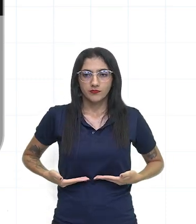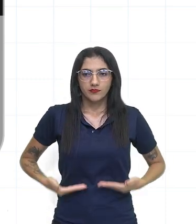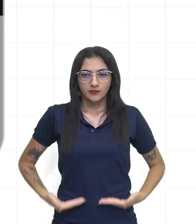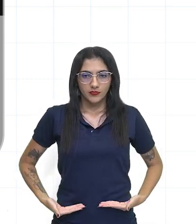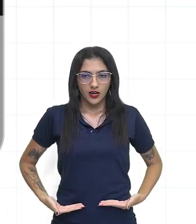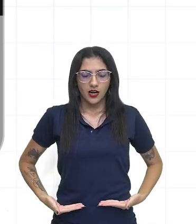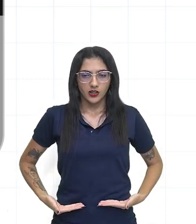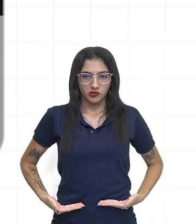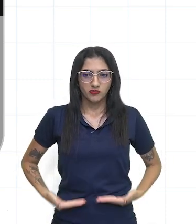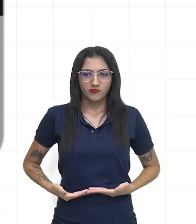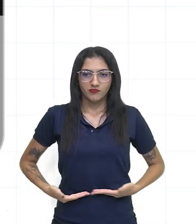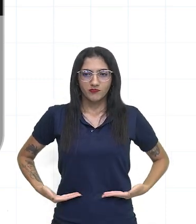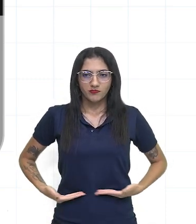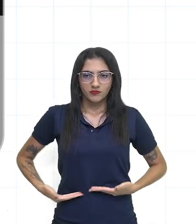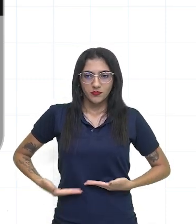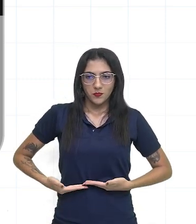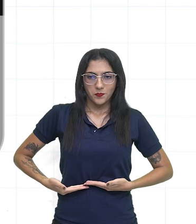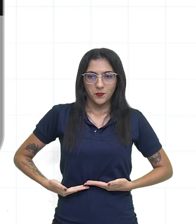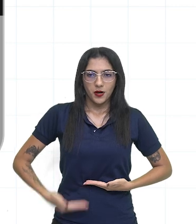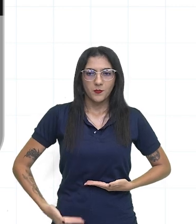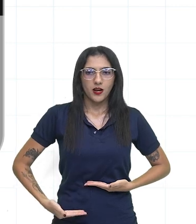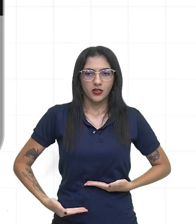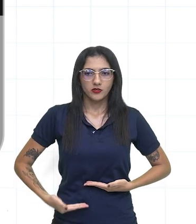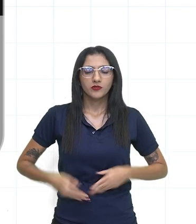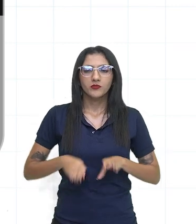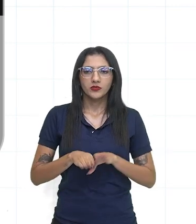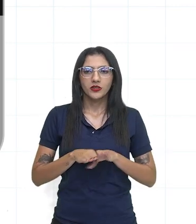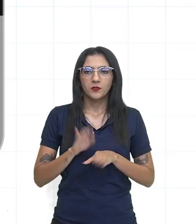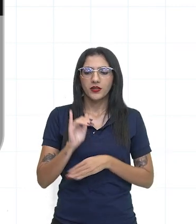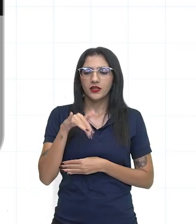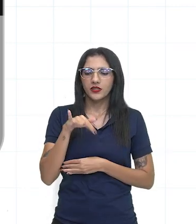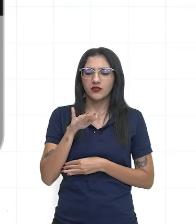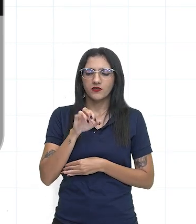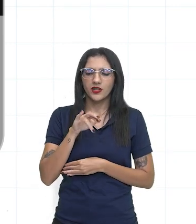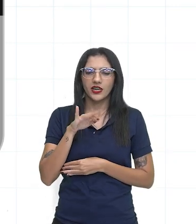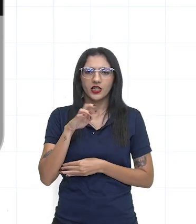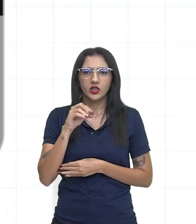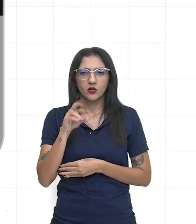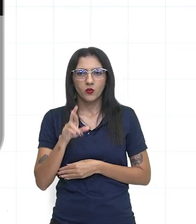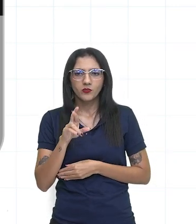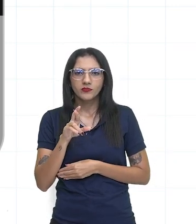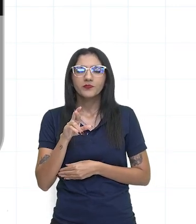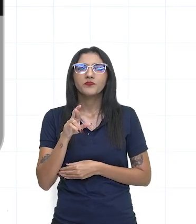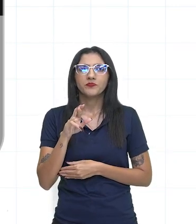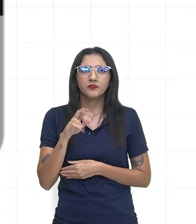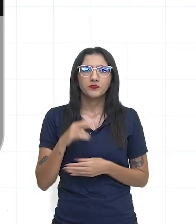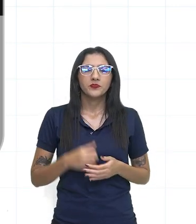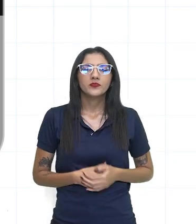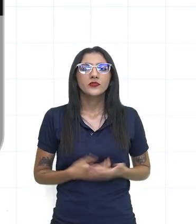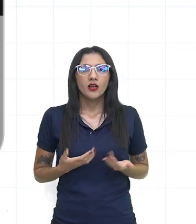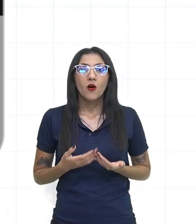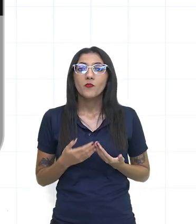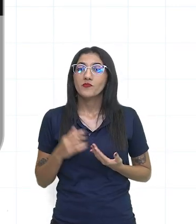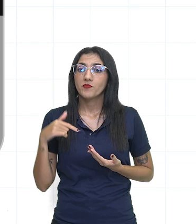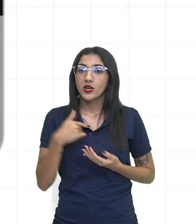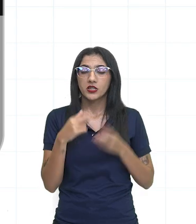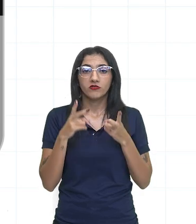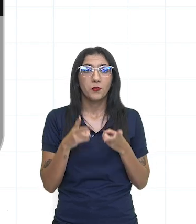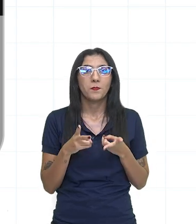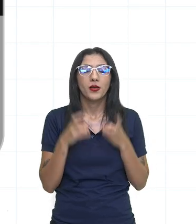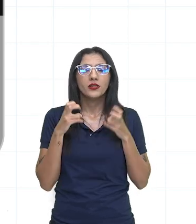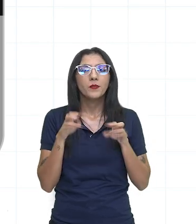ali abaixo da linha da cintura, então também é chamado de posterior inferior, nós vamos enxergar